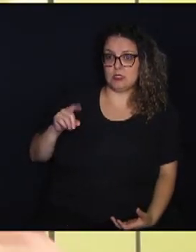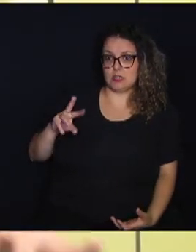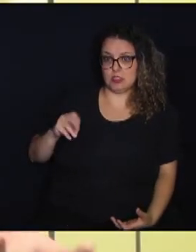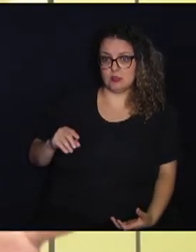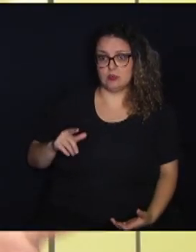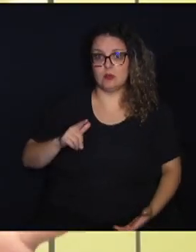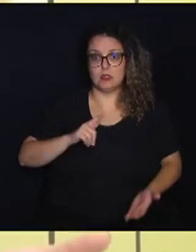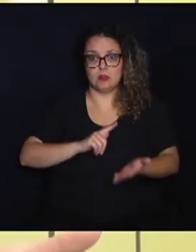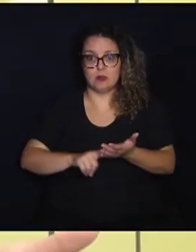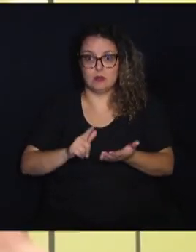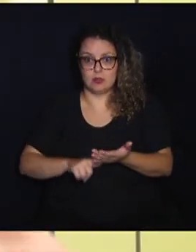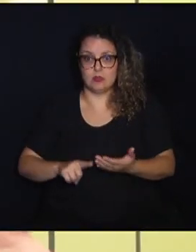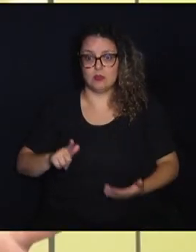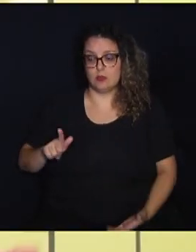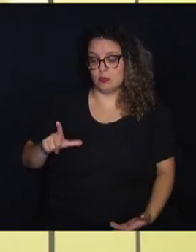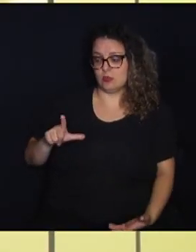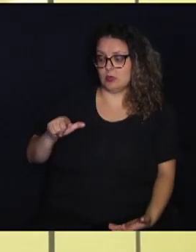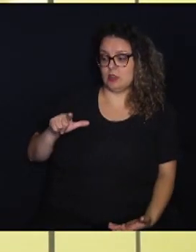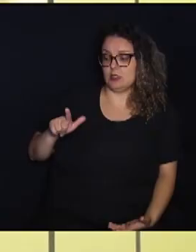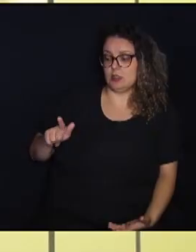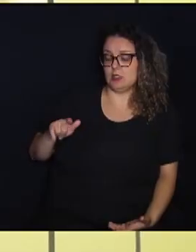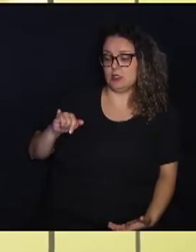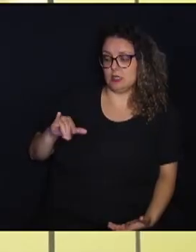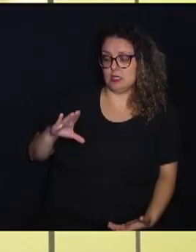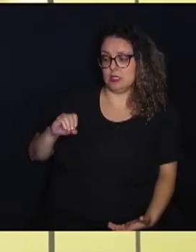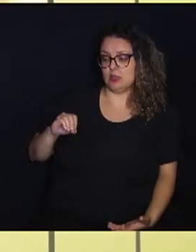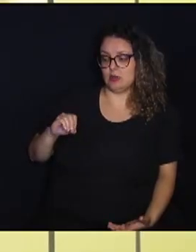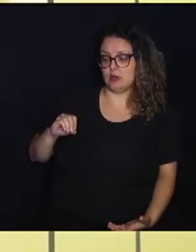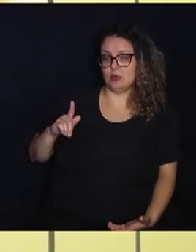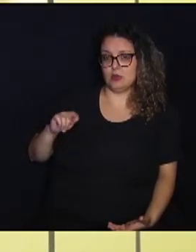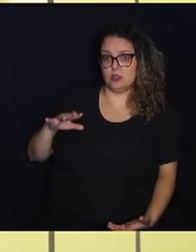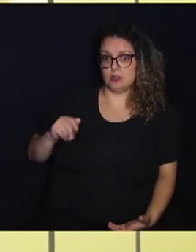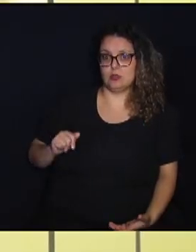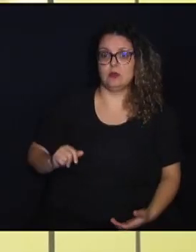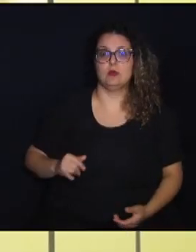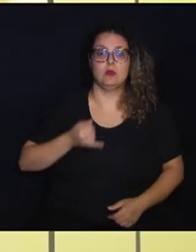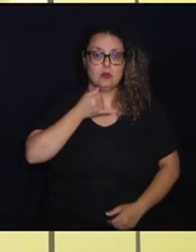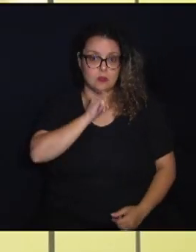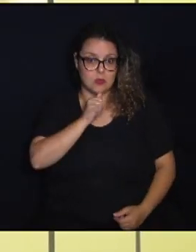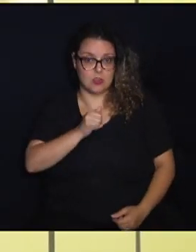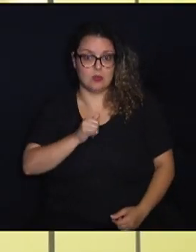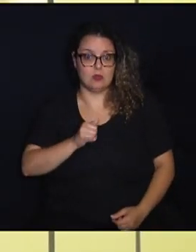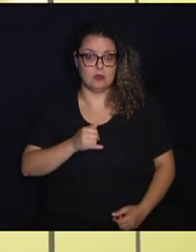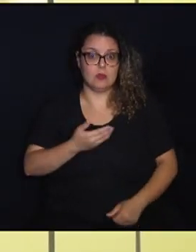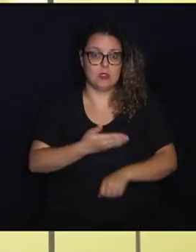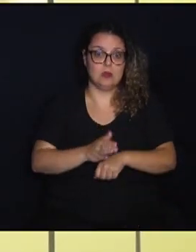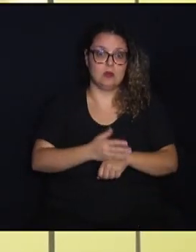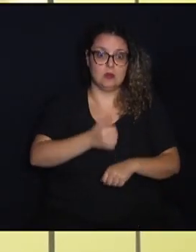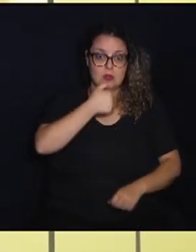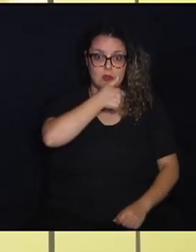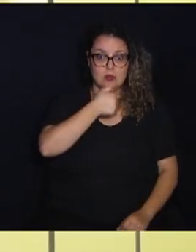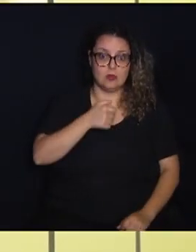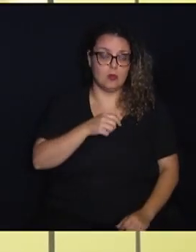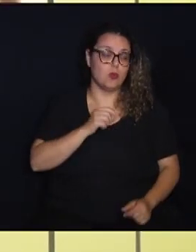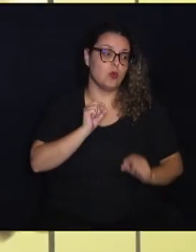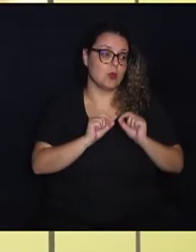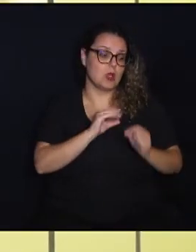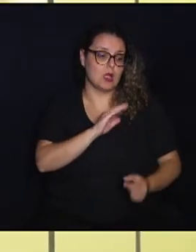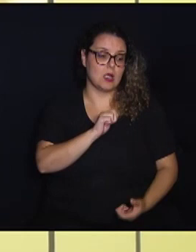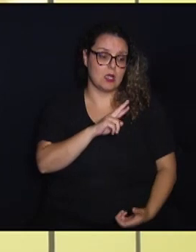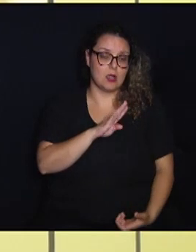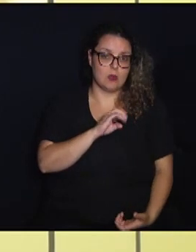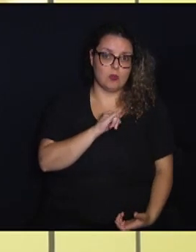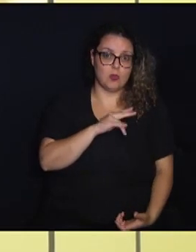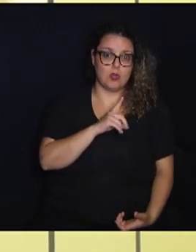usar esse glicogênio da noite como energia para você treinar em jejum de manhã. Então, O não que é necessari- carboidrato limpo? Um arroz,